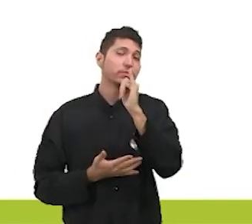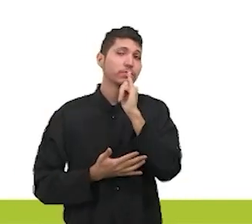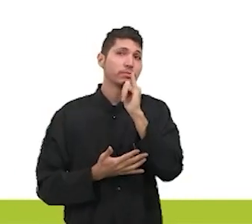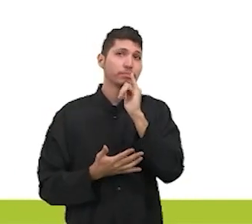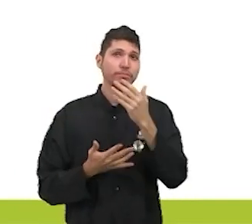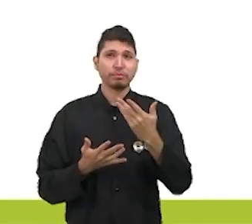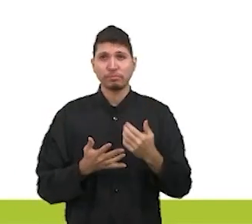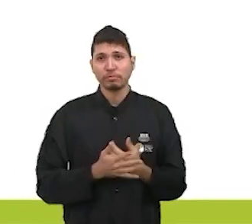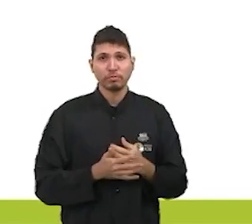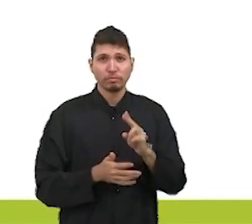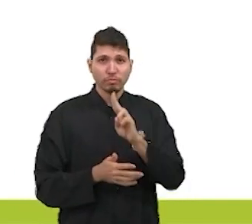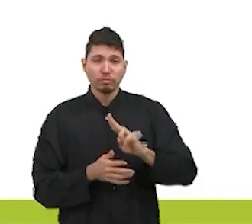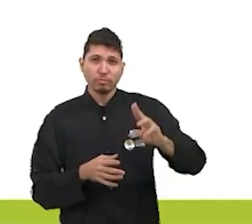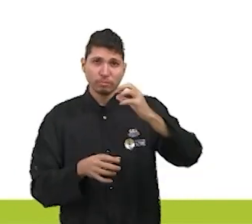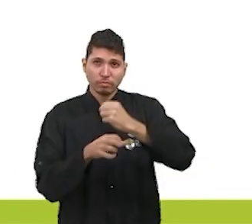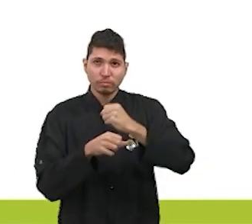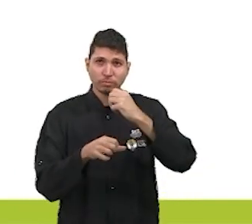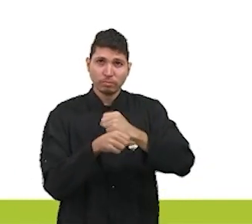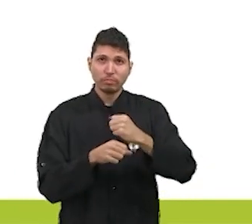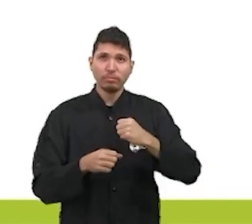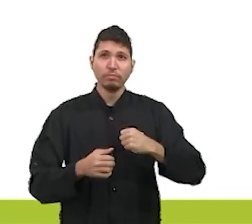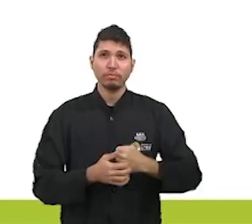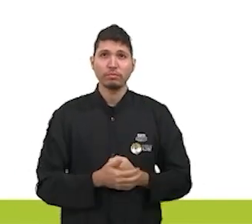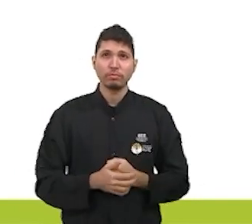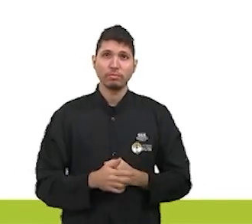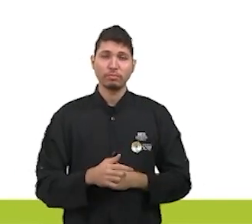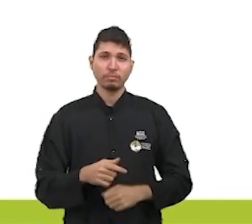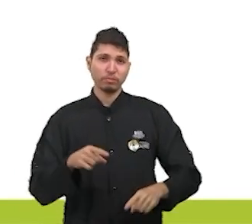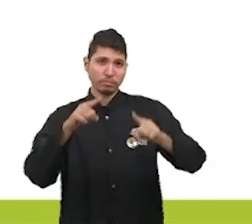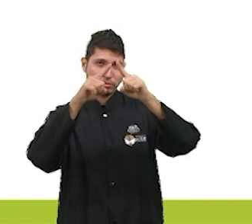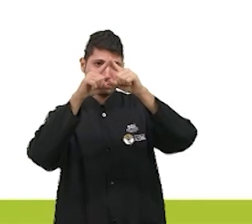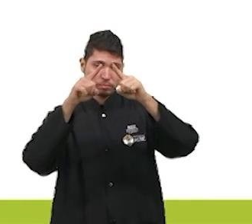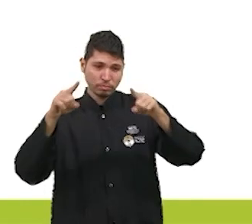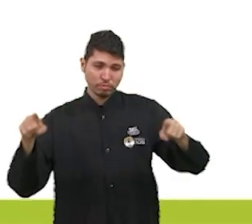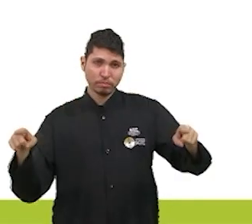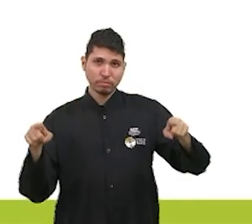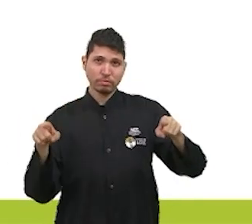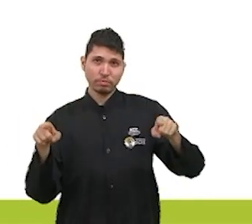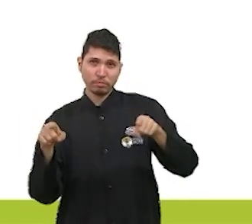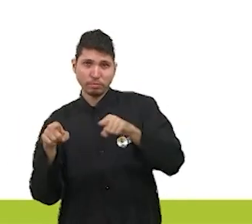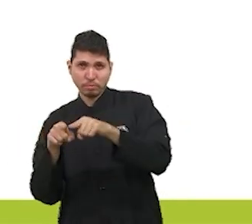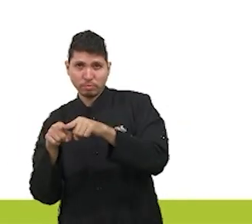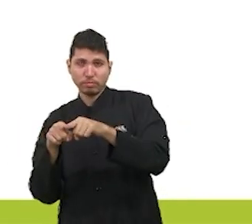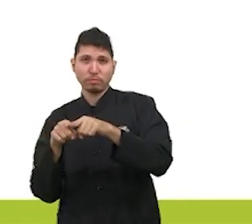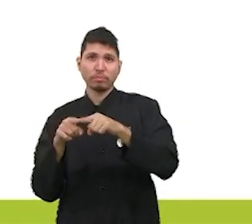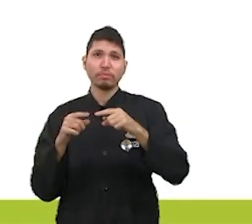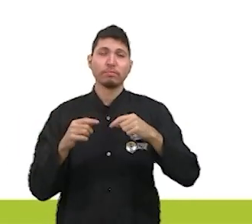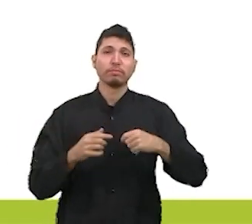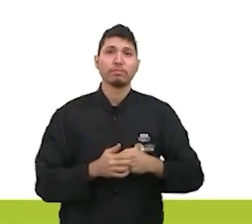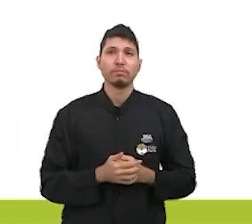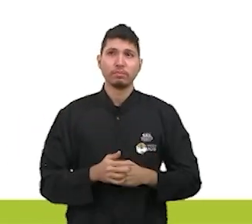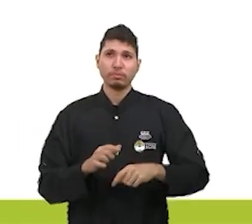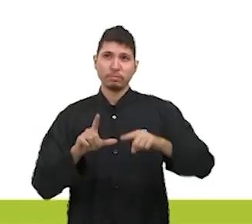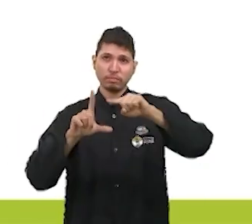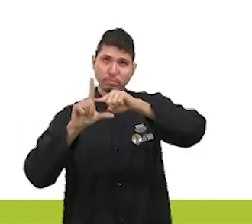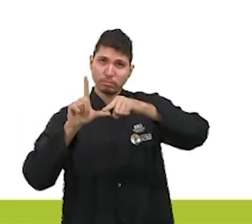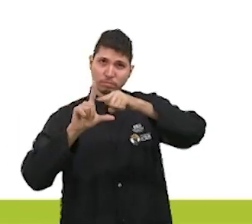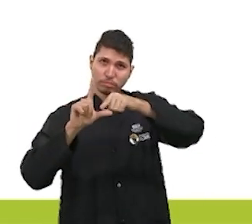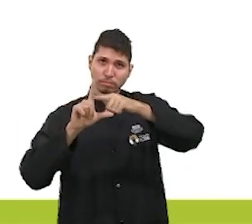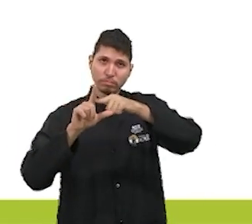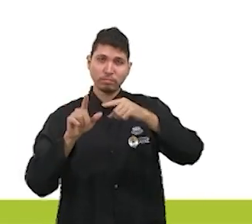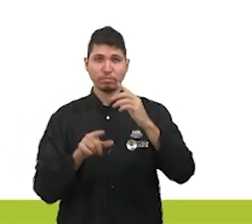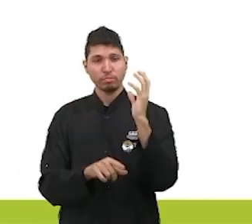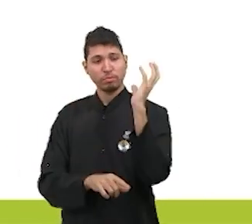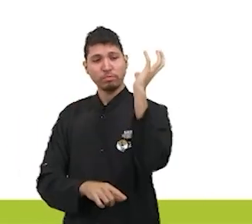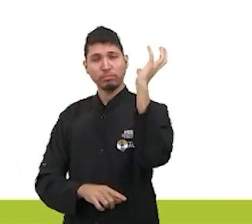tá? Eu vou lembrar que aqui é o nosso triângulo retângulo e vamos ao problema. O ângulo de elevação do pé de uma árvore ao